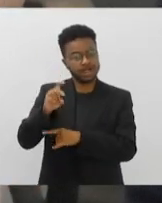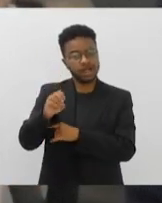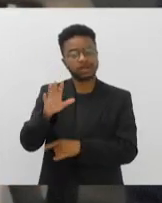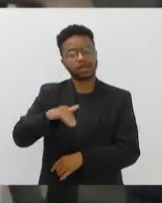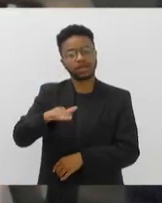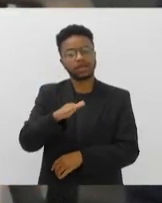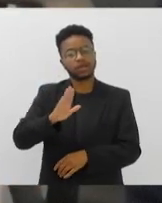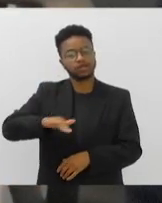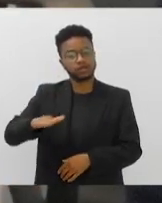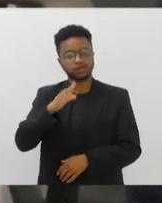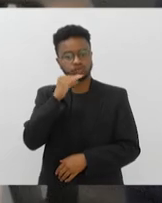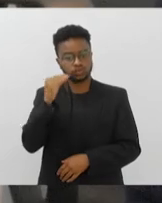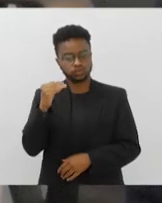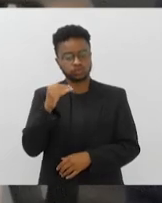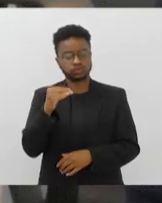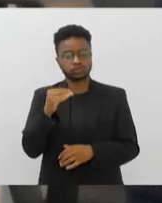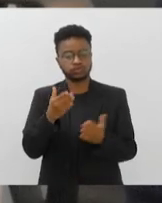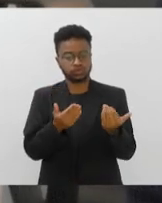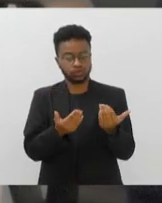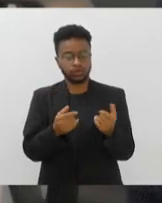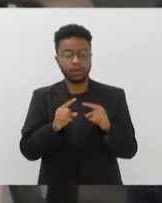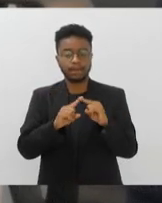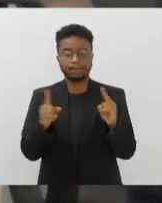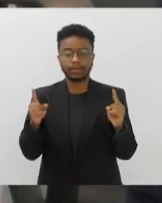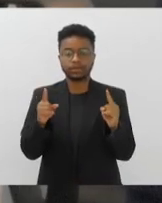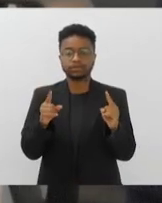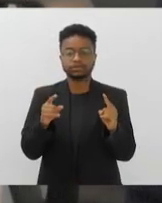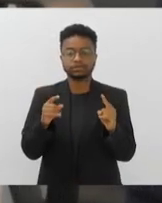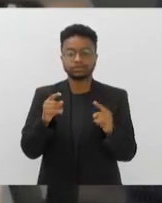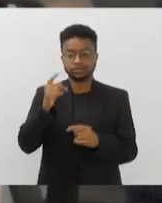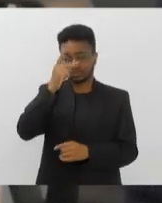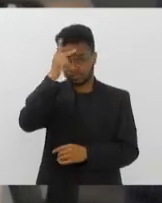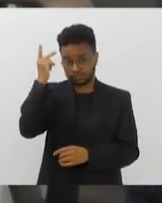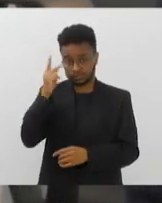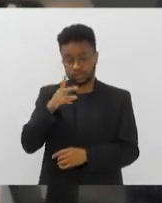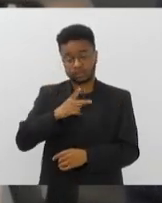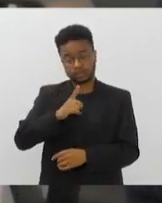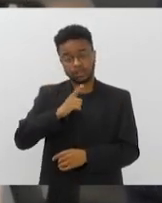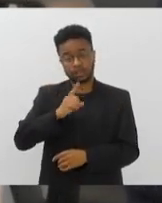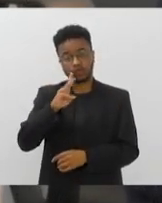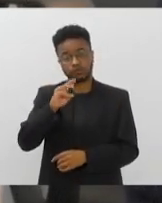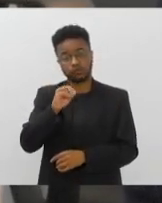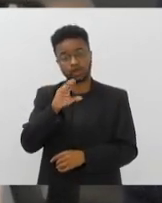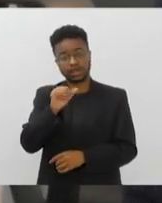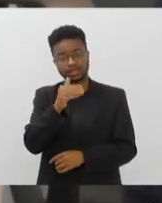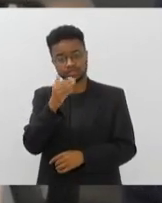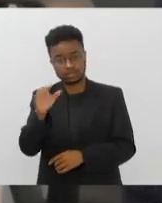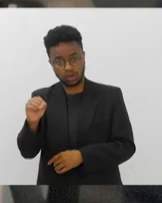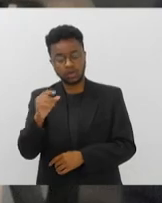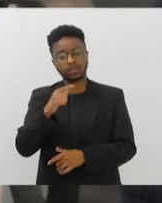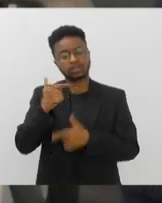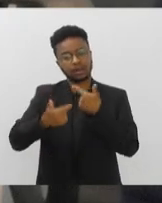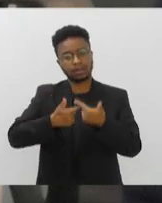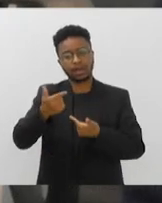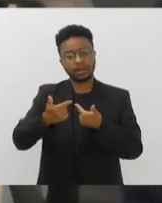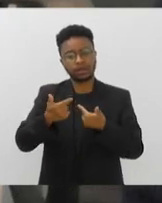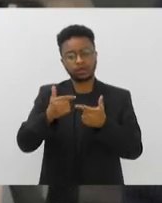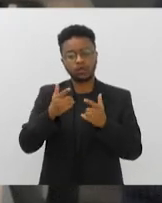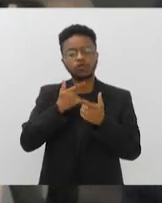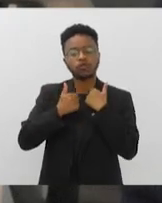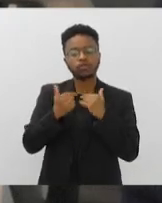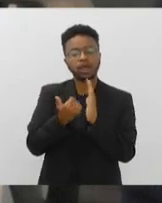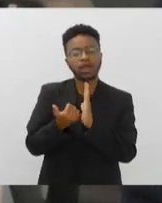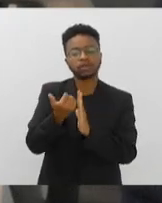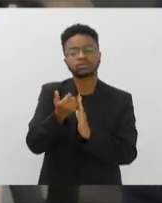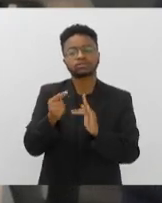claro que o vocacionado eh ele vai trabalhar com mais afinco com mais eh vontade naquelas matérias